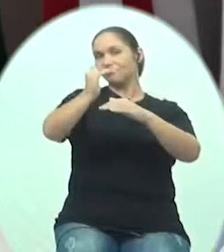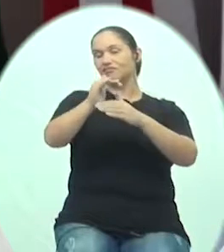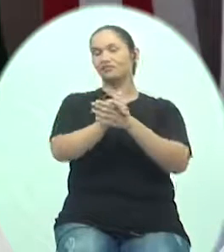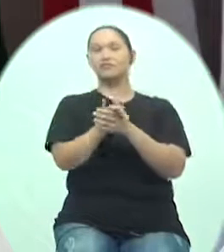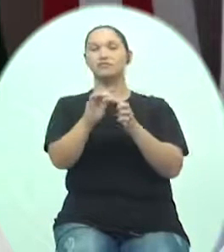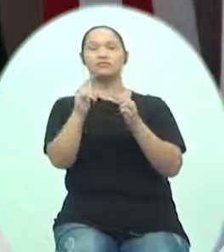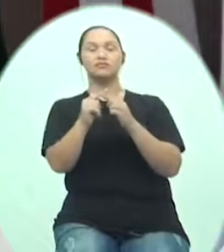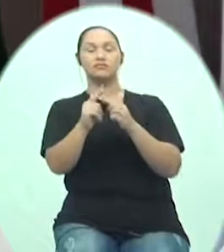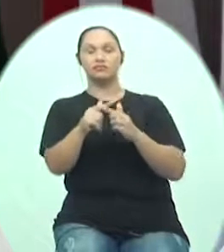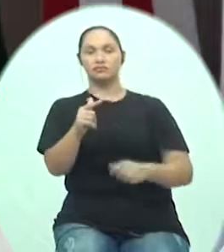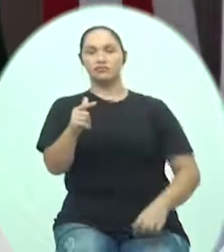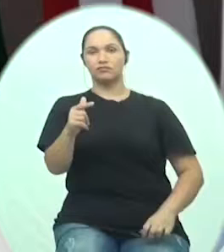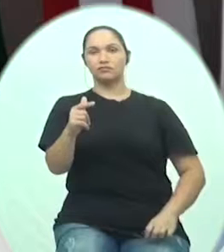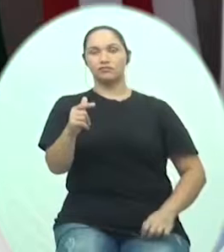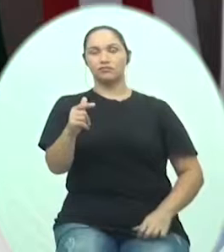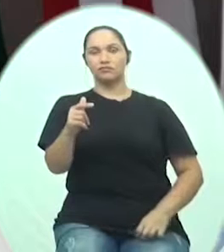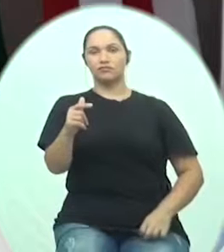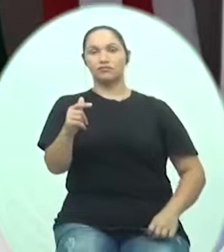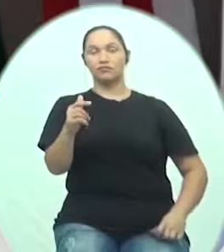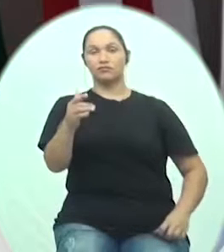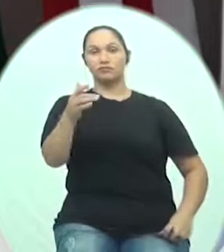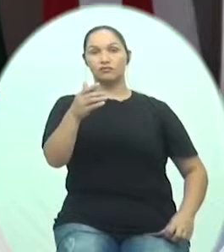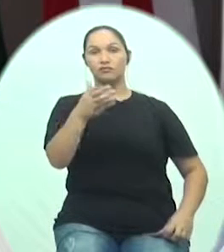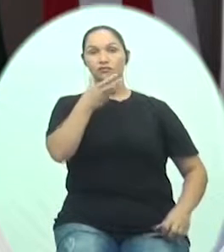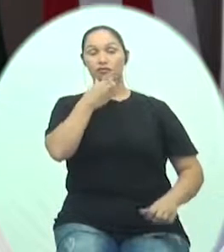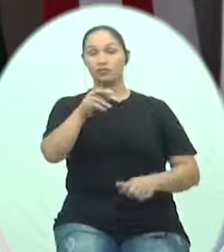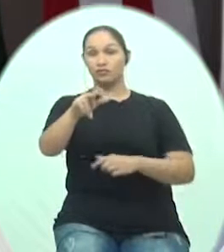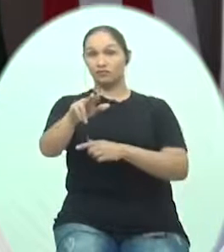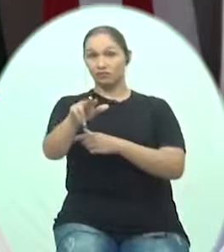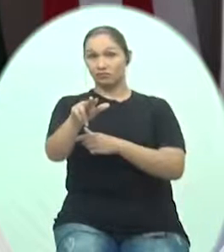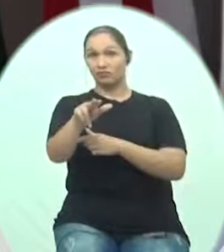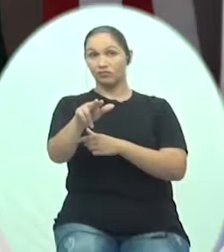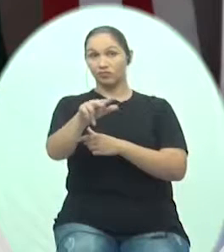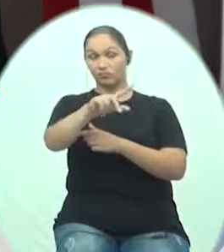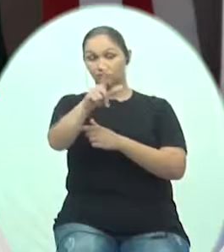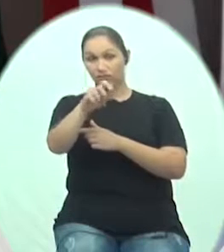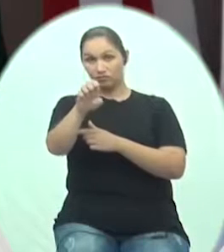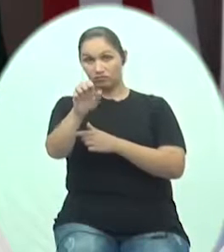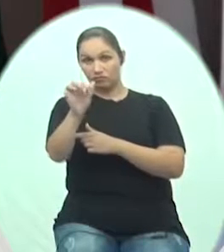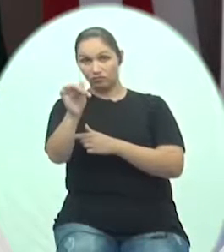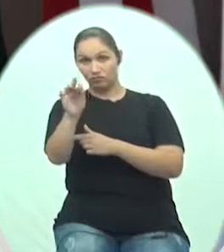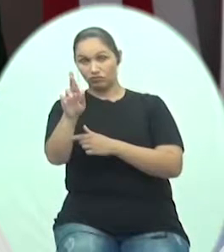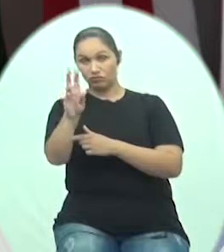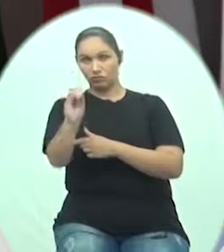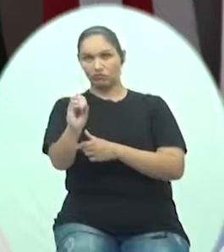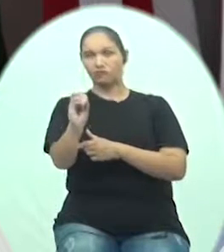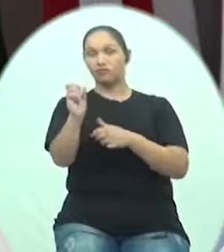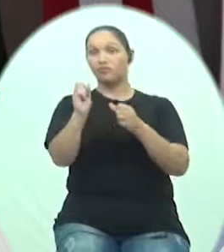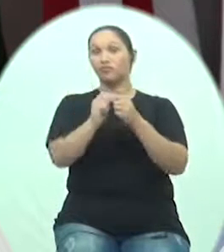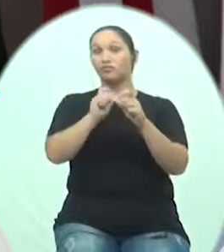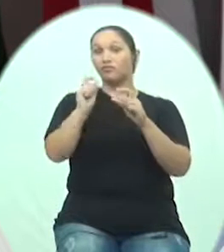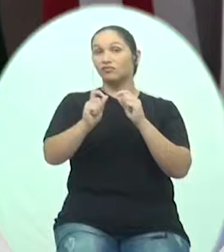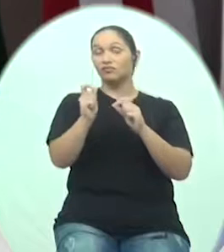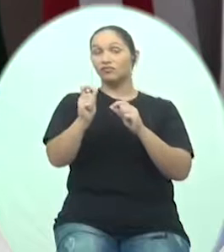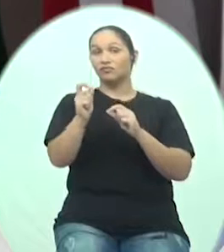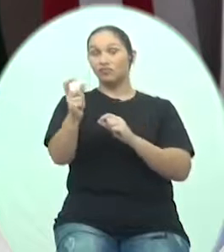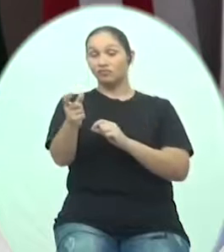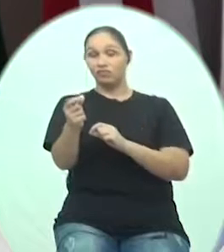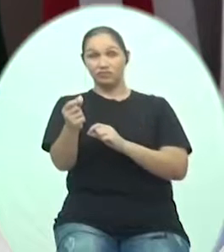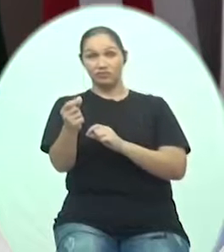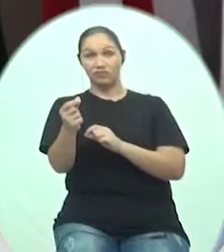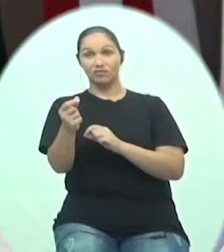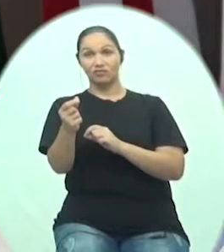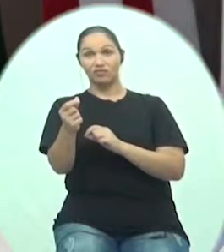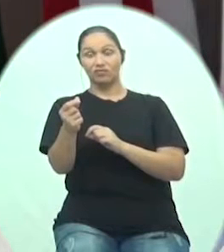são eles que geram emprego que geram renda são eles que dão condições